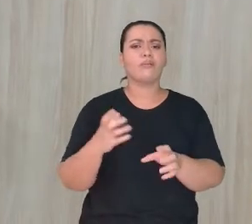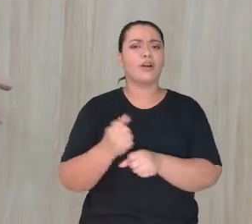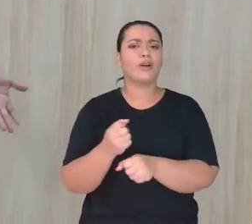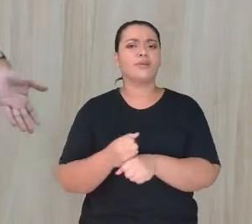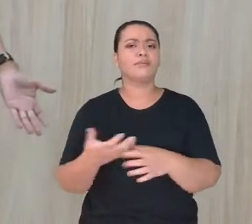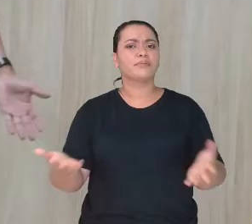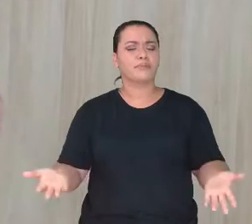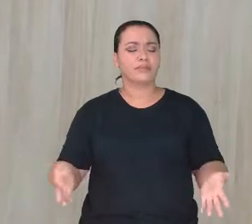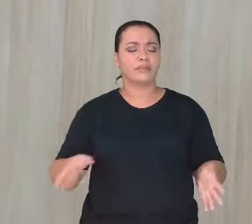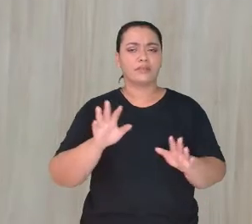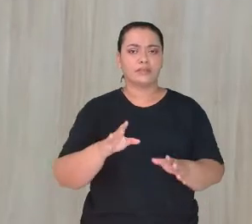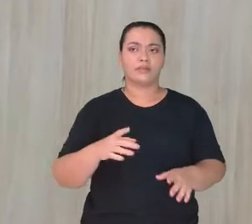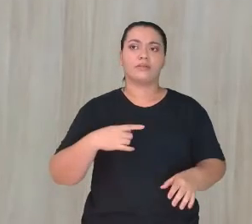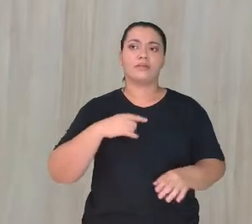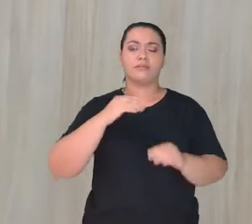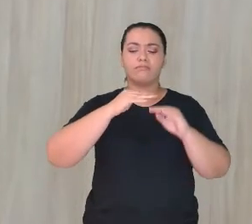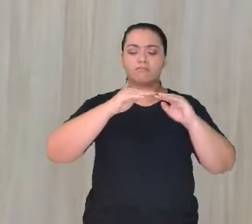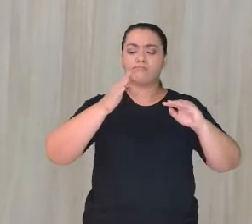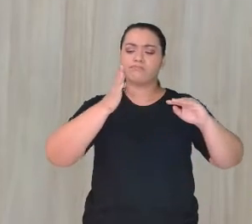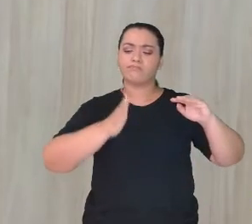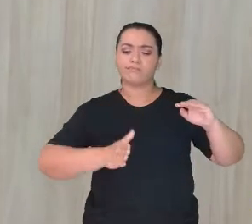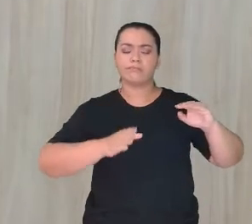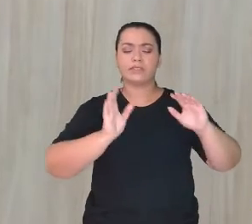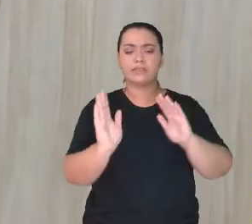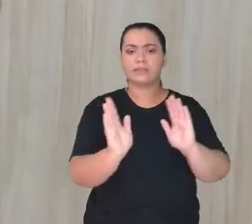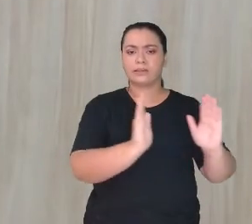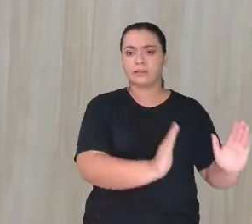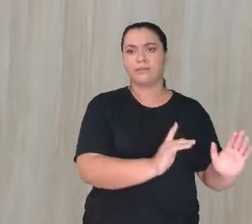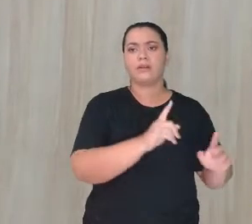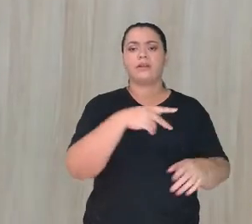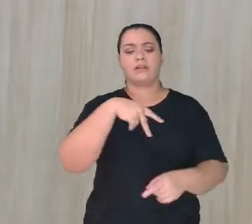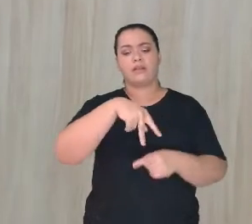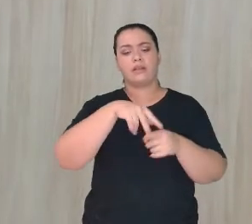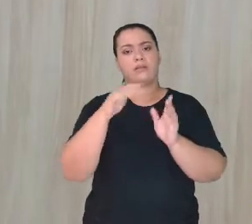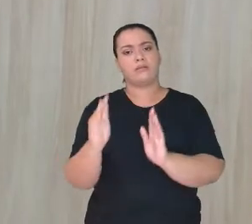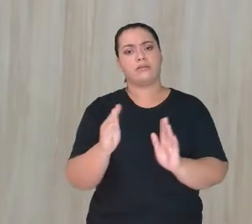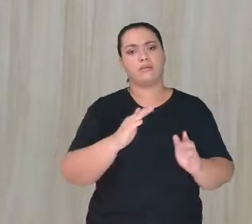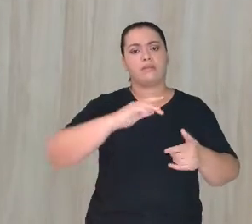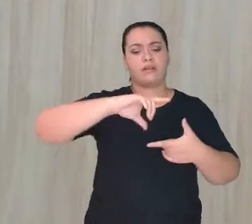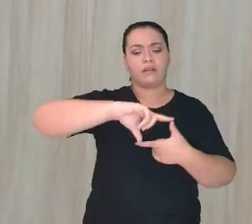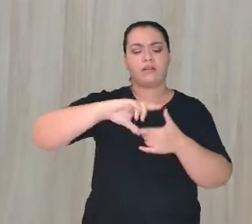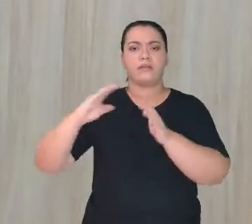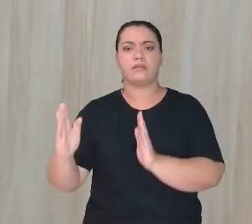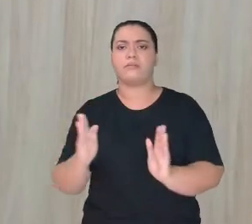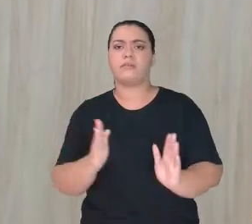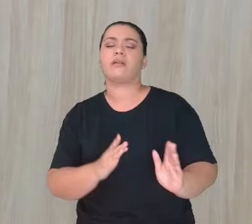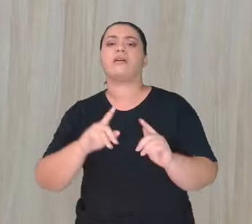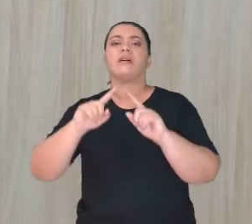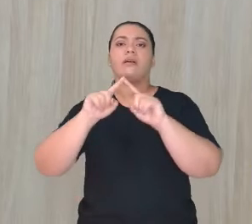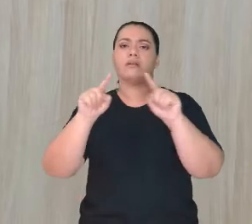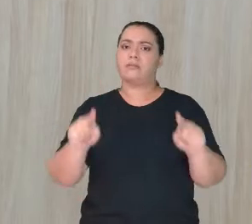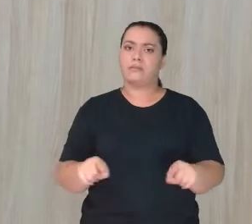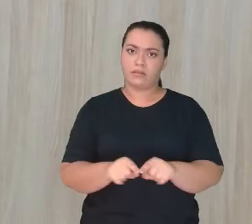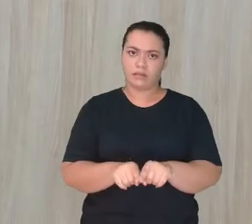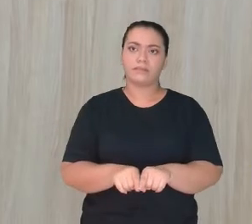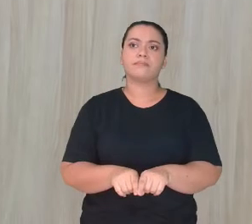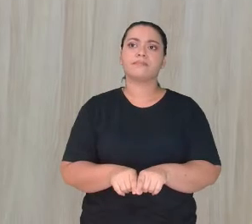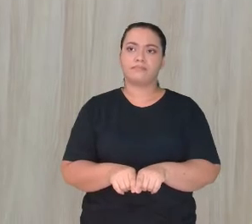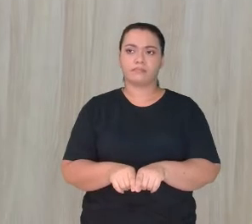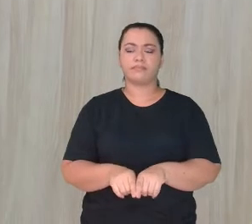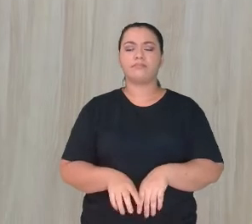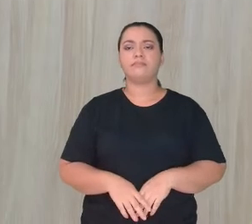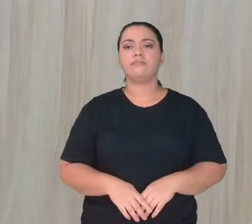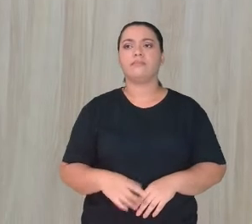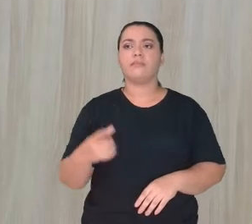aí, o que eu vou fazer? Eu vou riscar, vou montar ele direitinho. Agora sim, ó. Vê só. Aqui é 30,